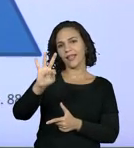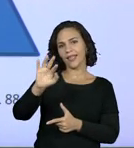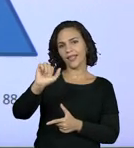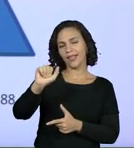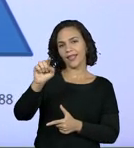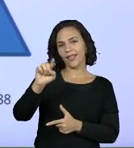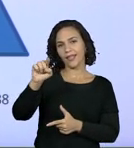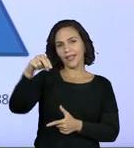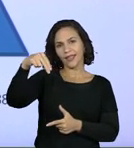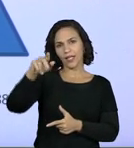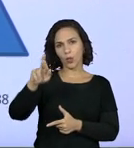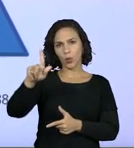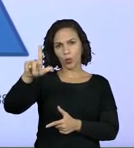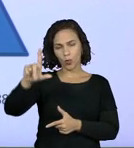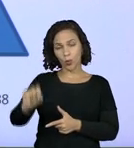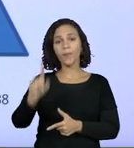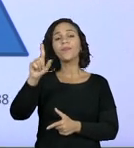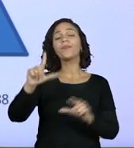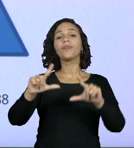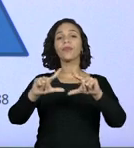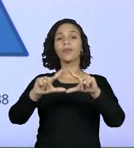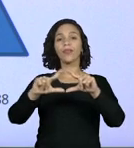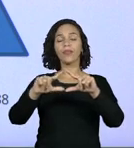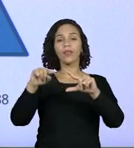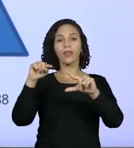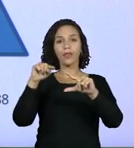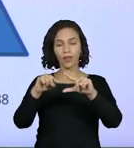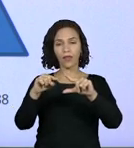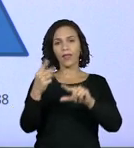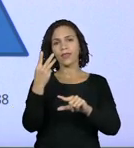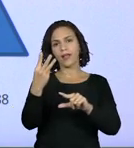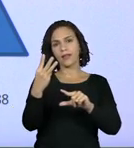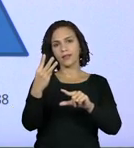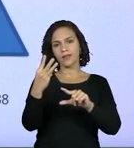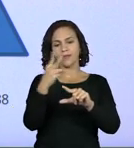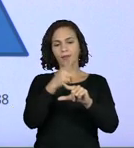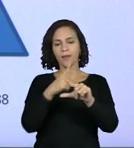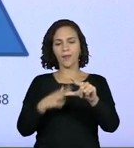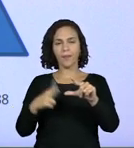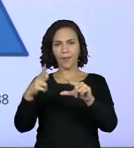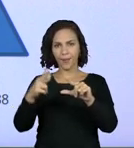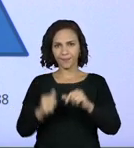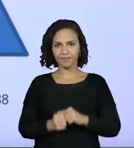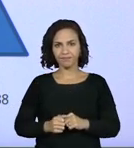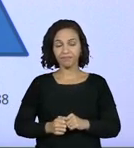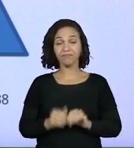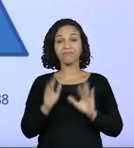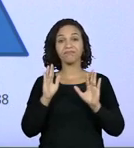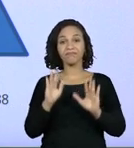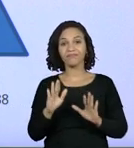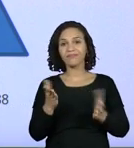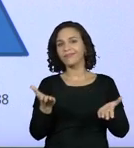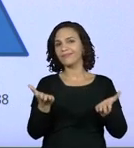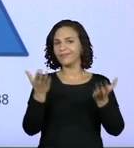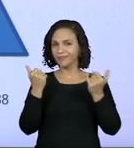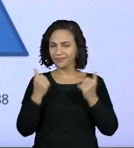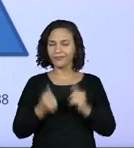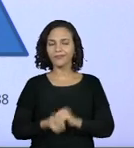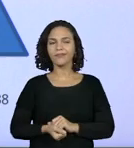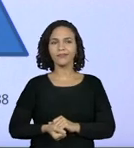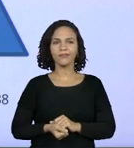triângulo. Beleza, turma? Estão afiados, hein? Então, vamos lá, turminha. Seguindo aqui o nosso roteiro.